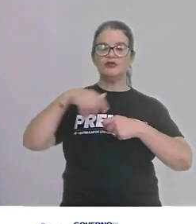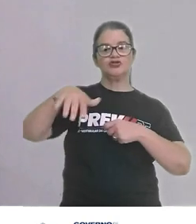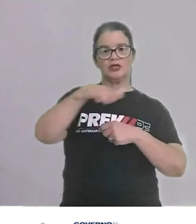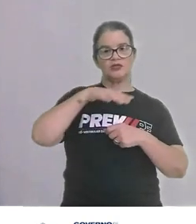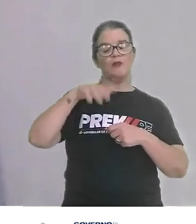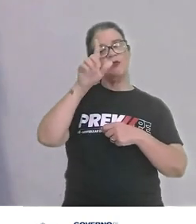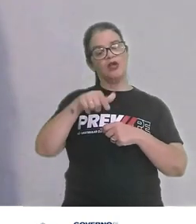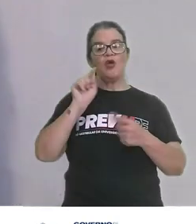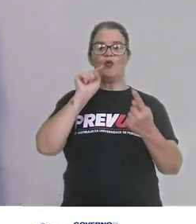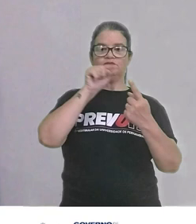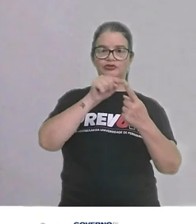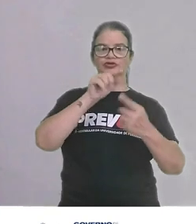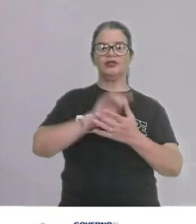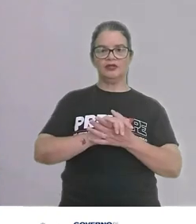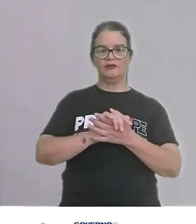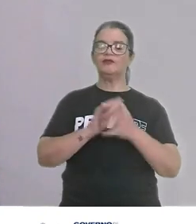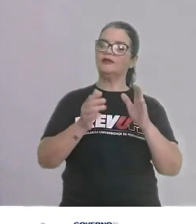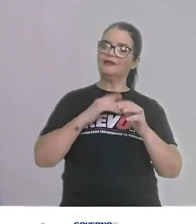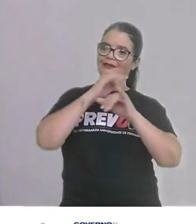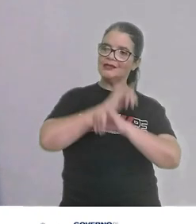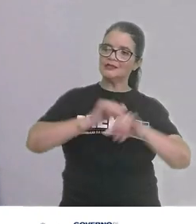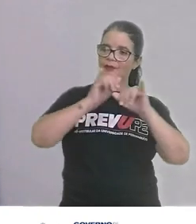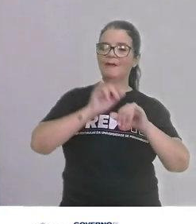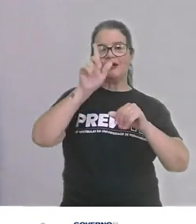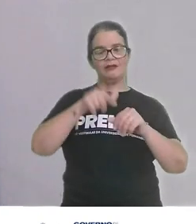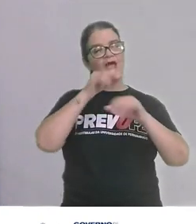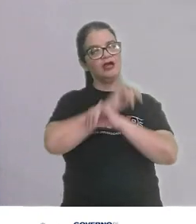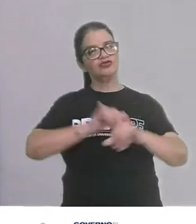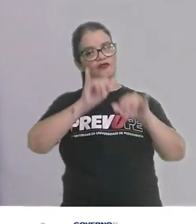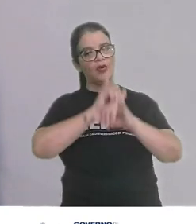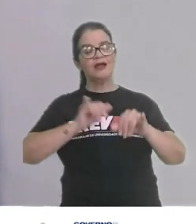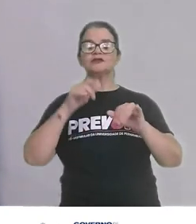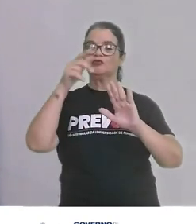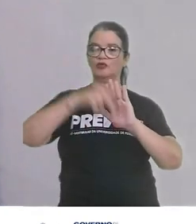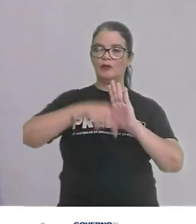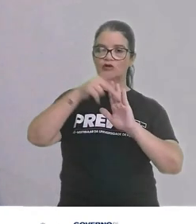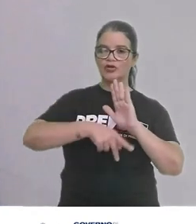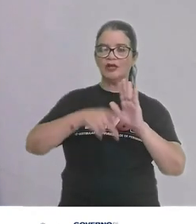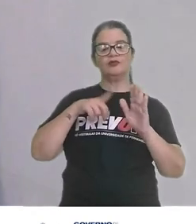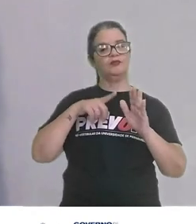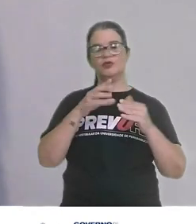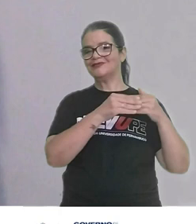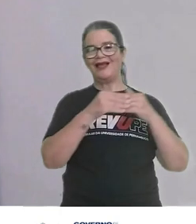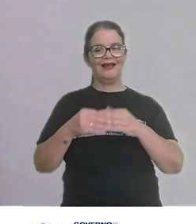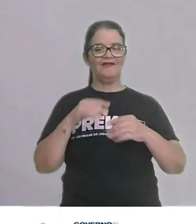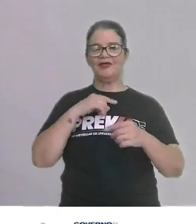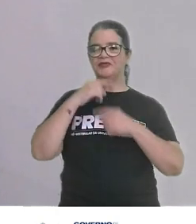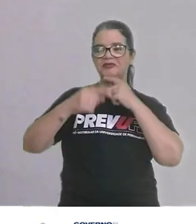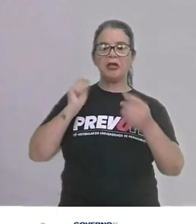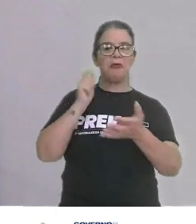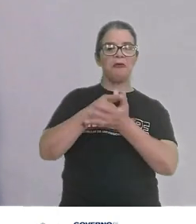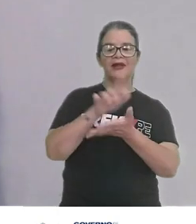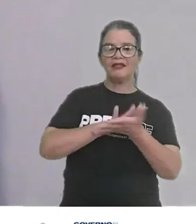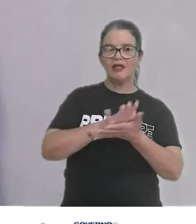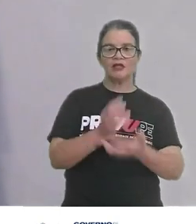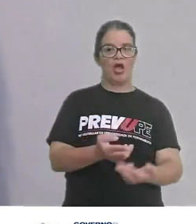pública. O objetivo dessa propaganda é a divulgação do projeto. Não está levando ninguém a comprar nada